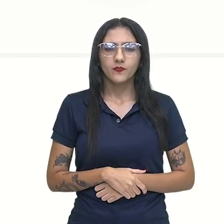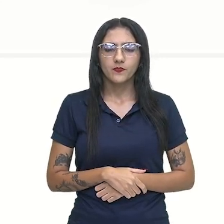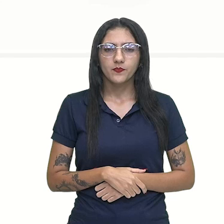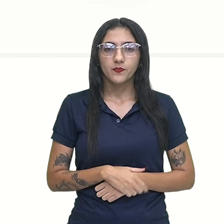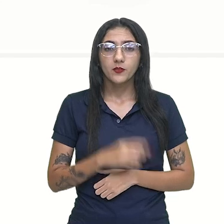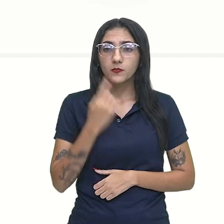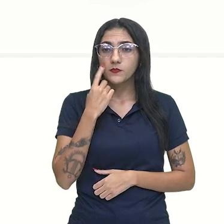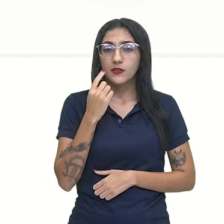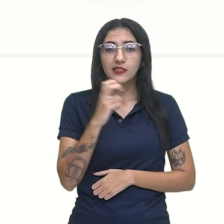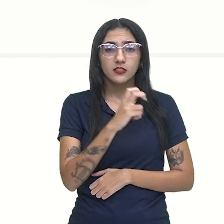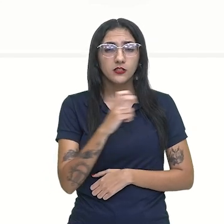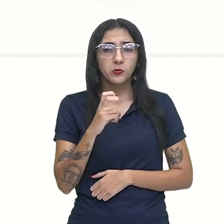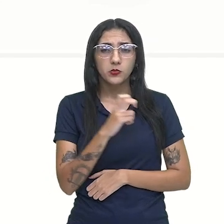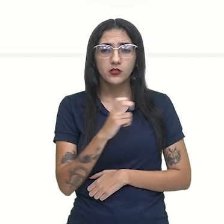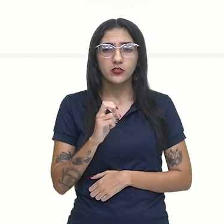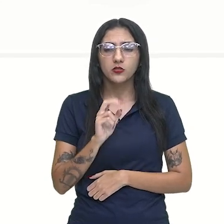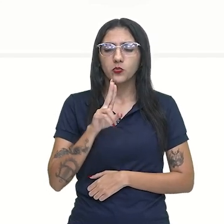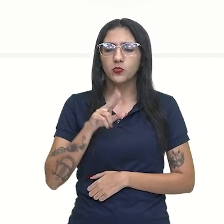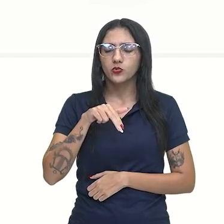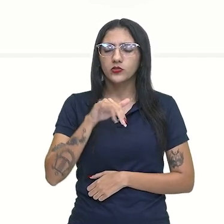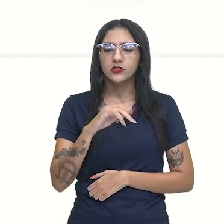unidades, né?